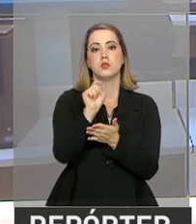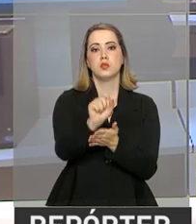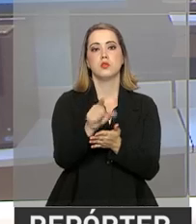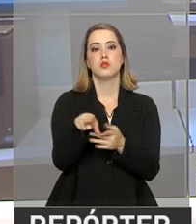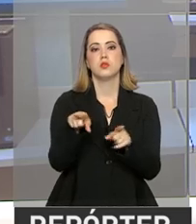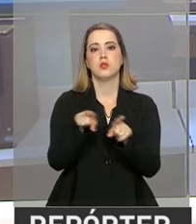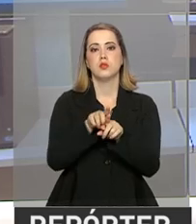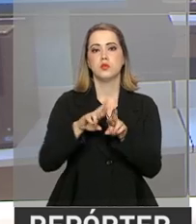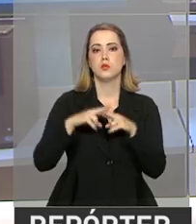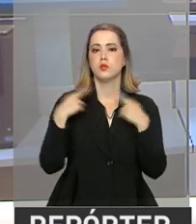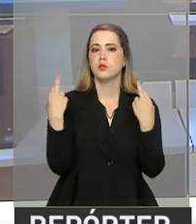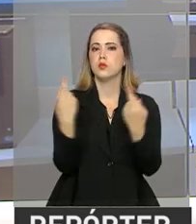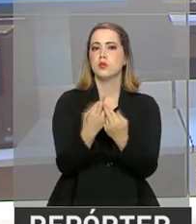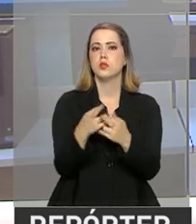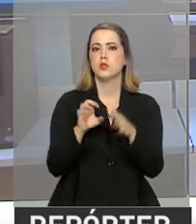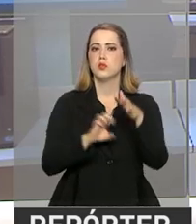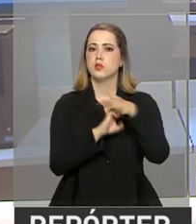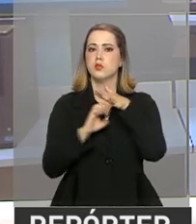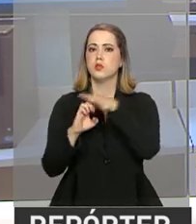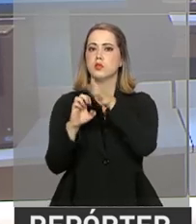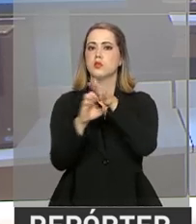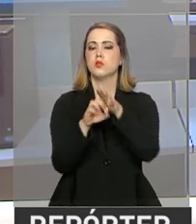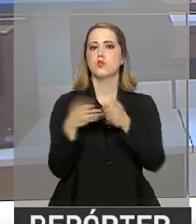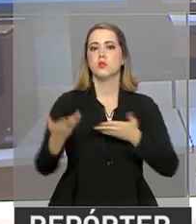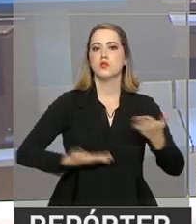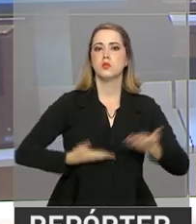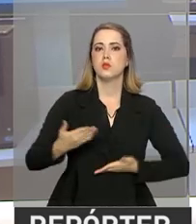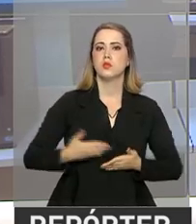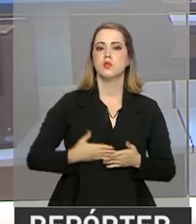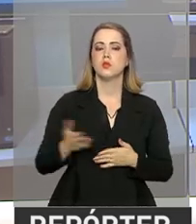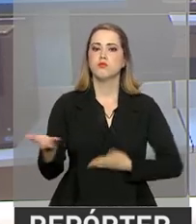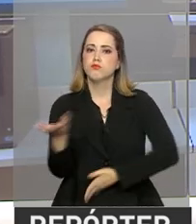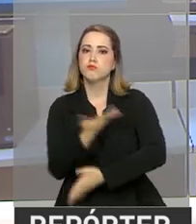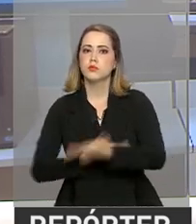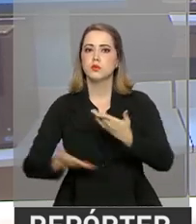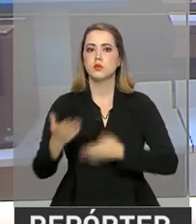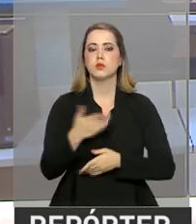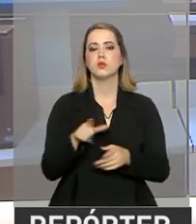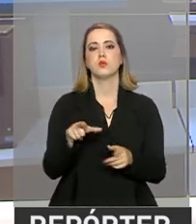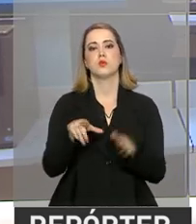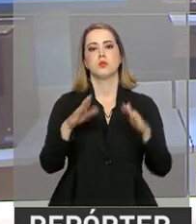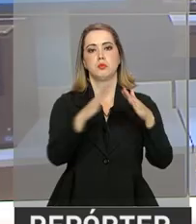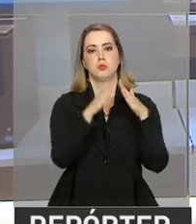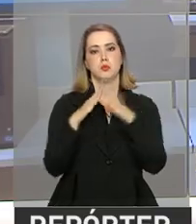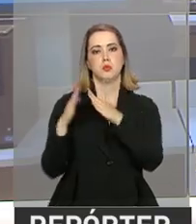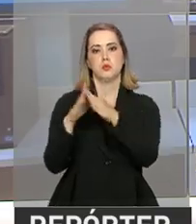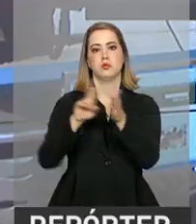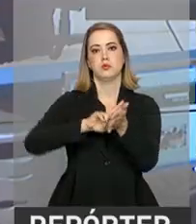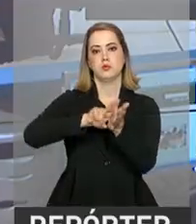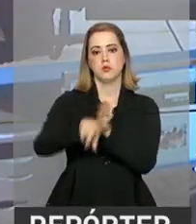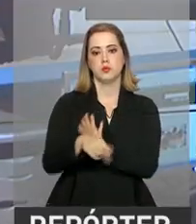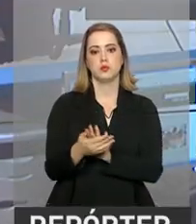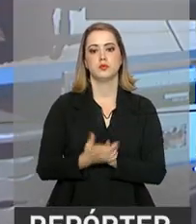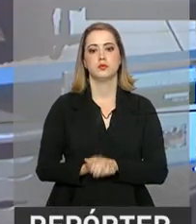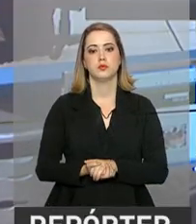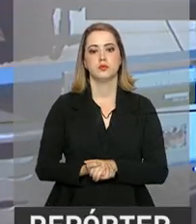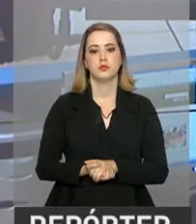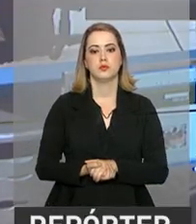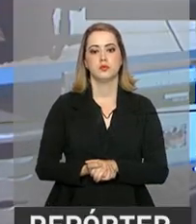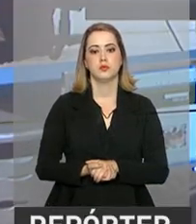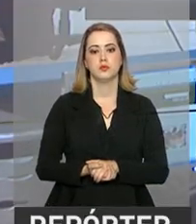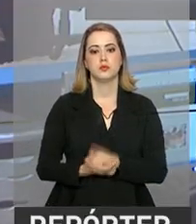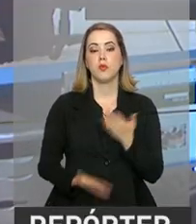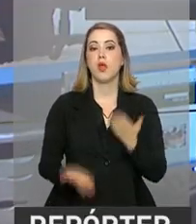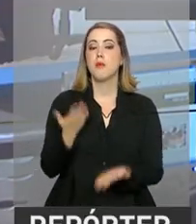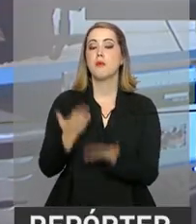que reúne as empresas classificadas como serviços que envolve Comércio e atividades imobiliárias e a